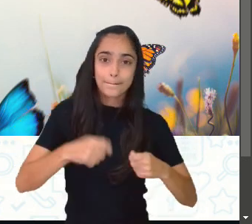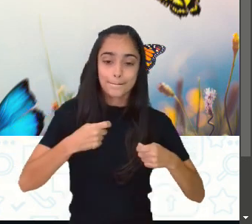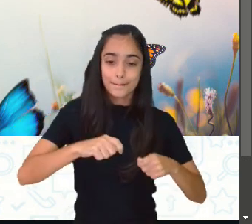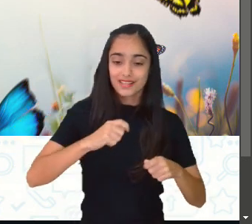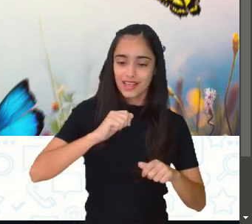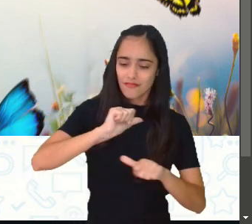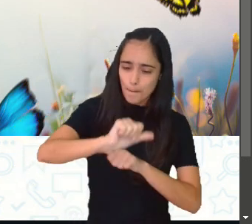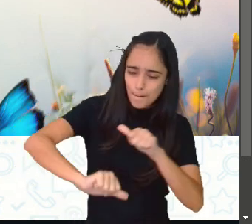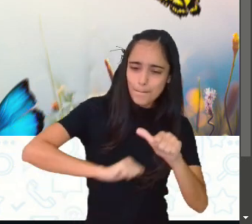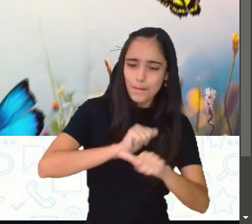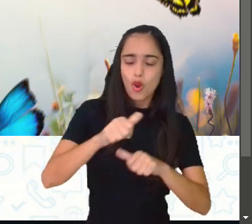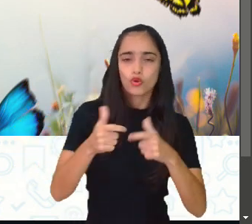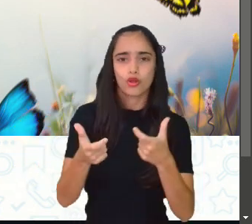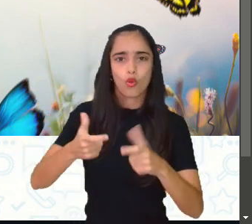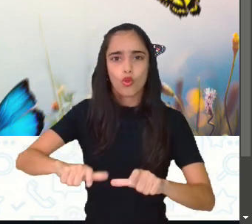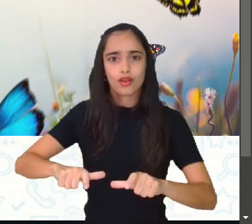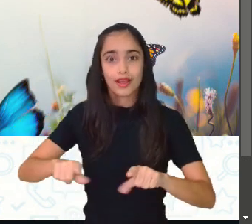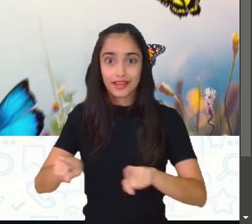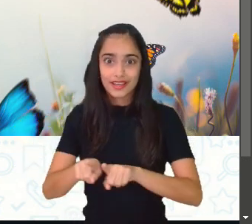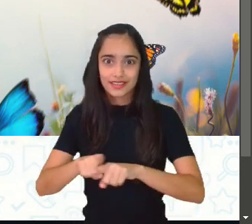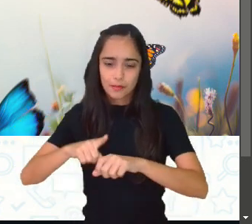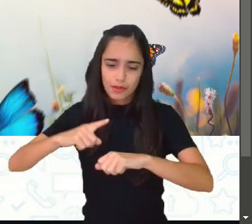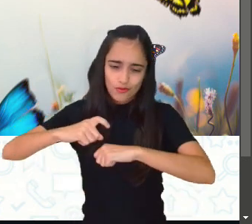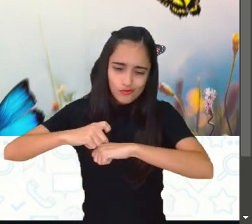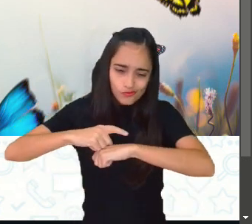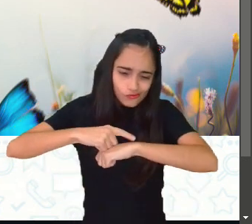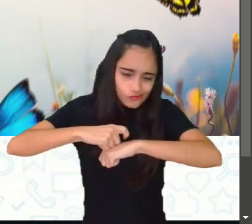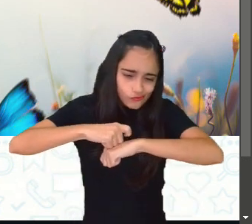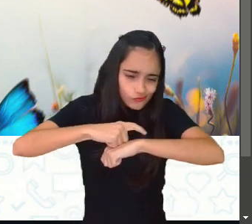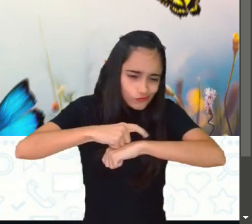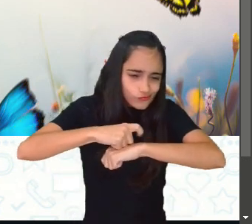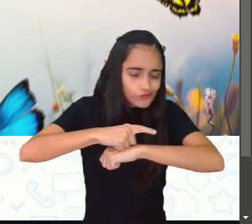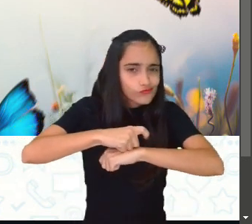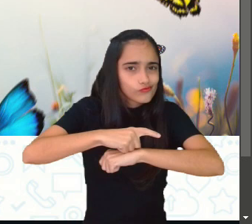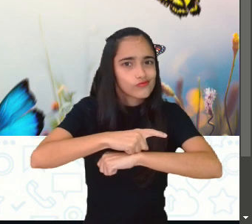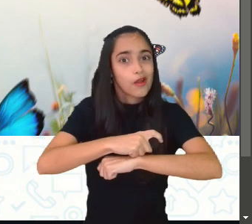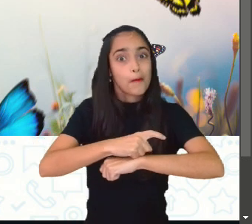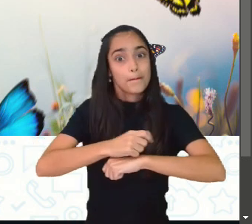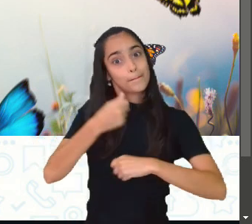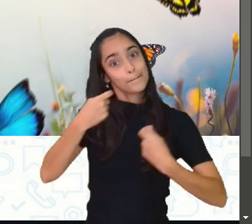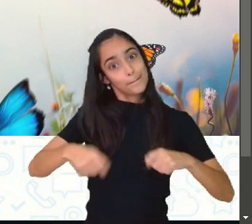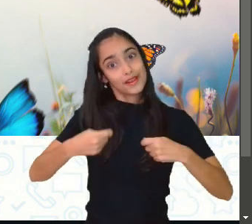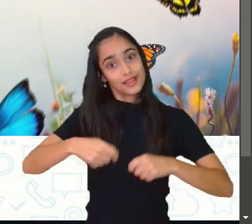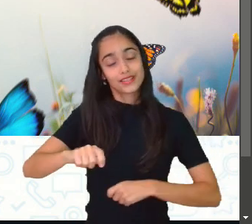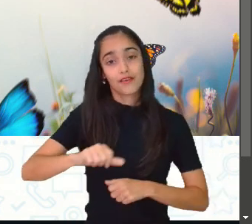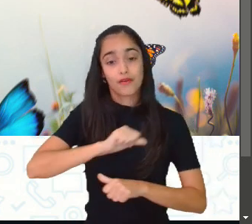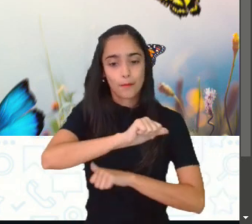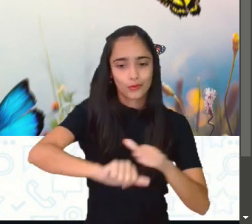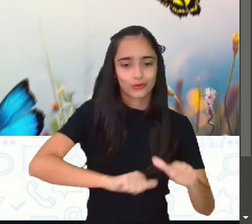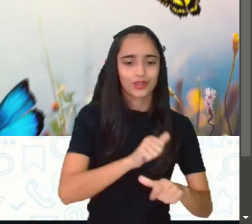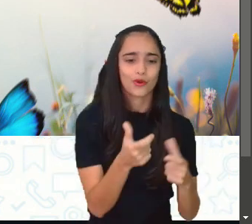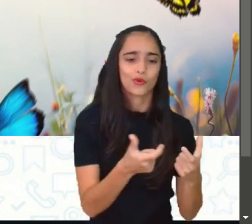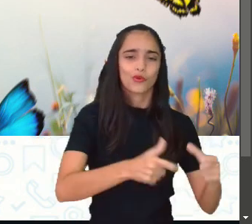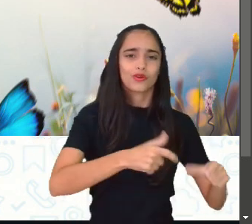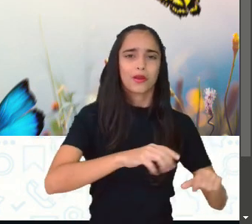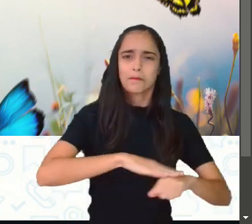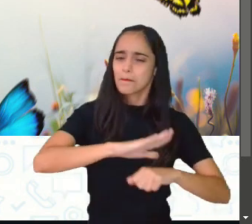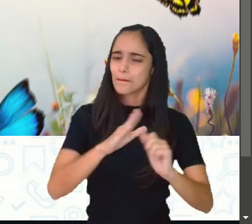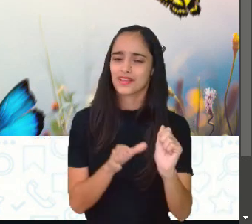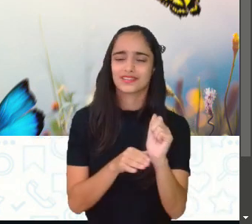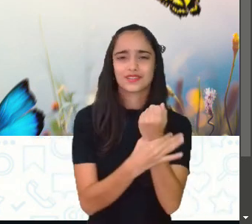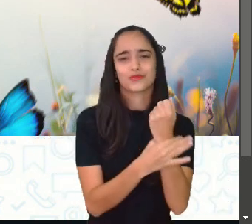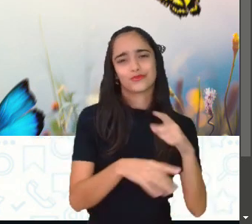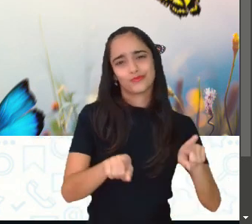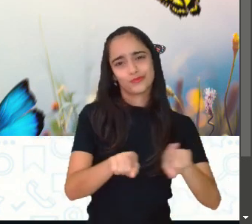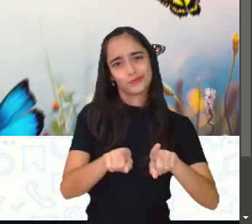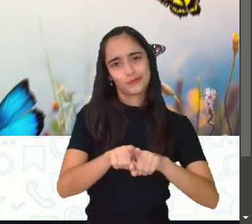lagartas arrastavam para longe suas curvas preguiçosas em busca de um canto mais seguro para virarem borboletas.